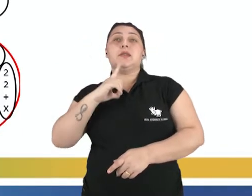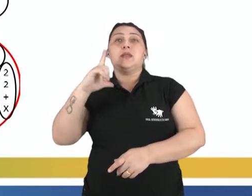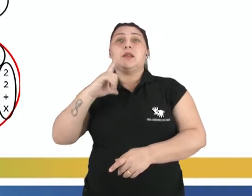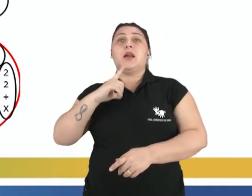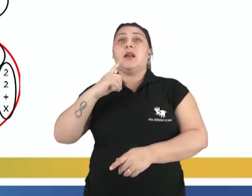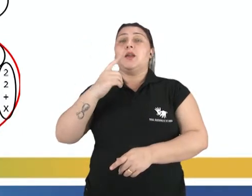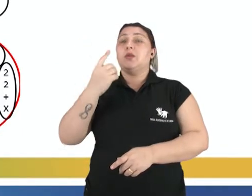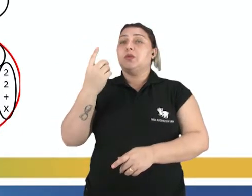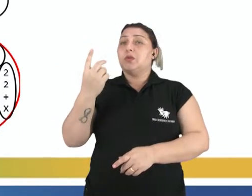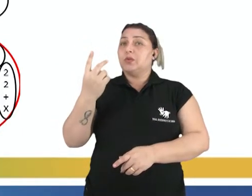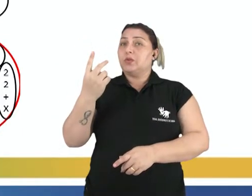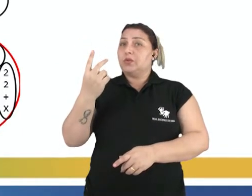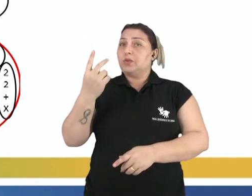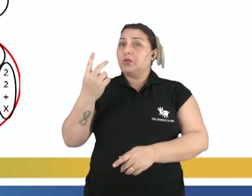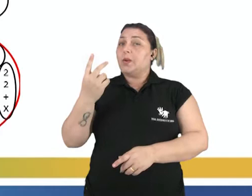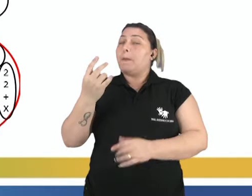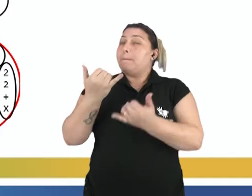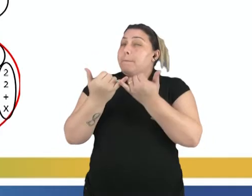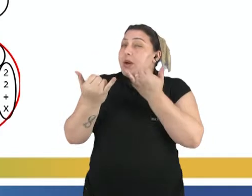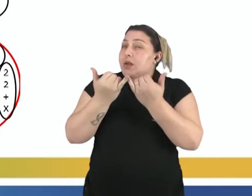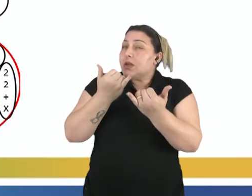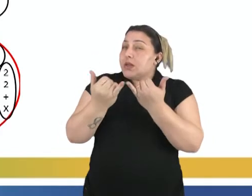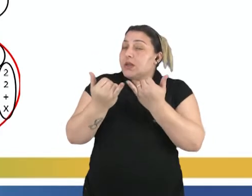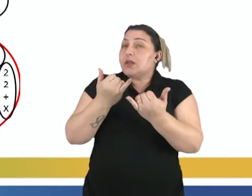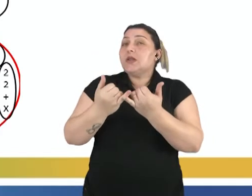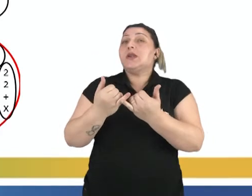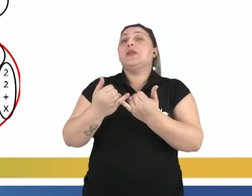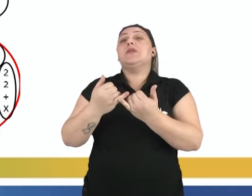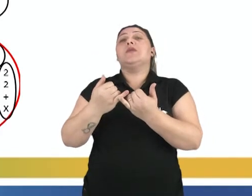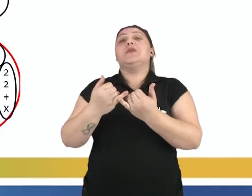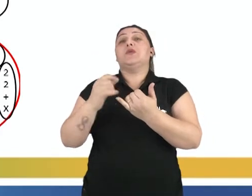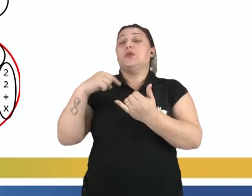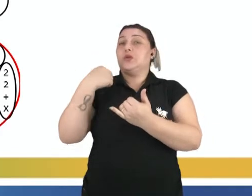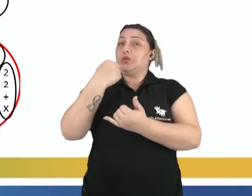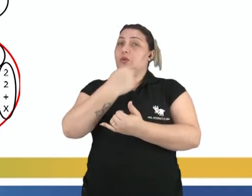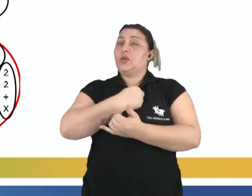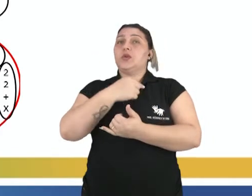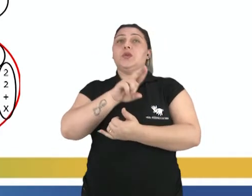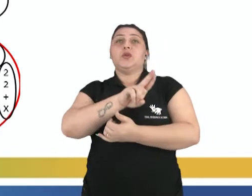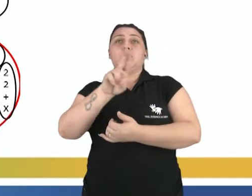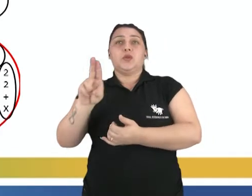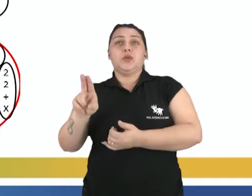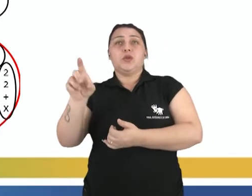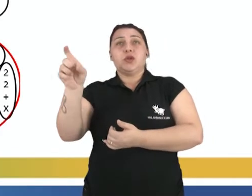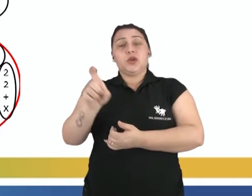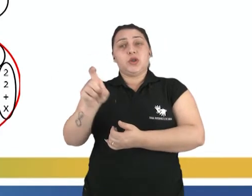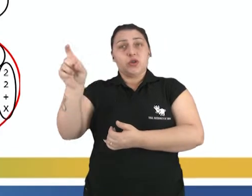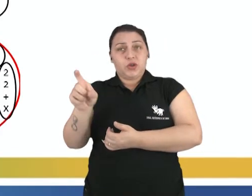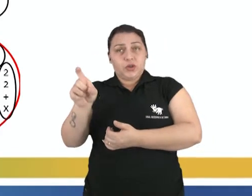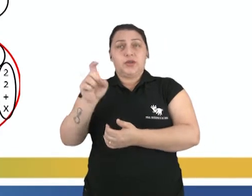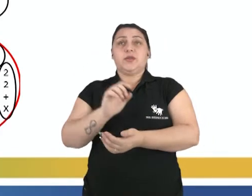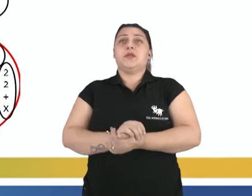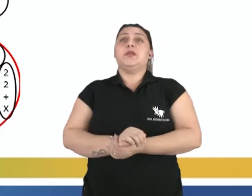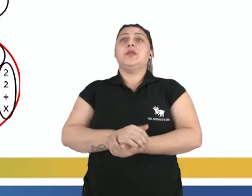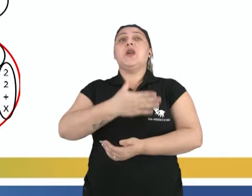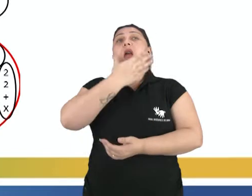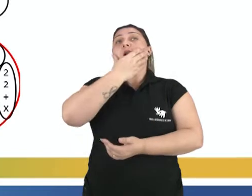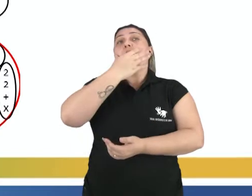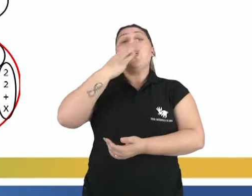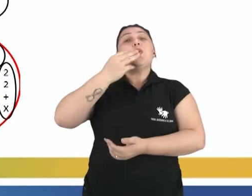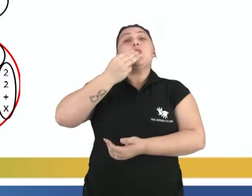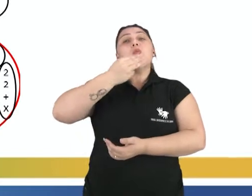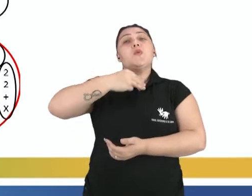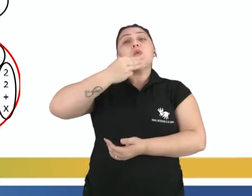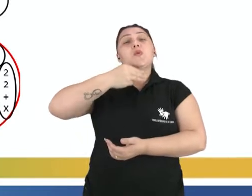de cromossomos sexuais idênticos, que no caso de nós seres humanos nós chamamos de XX, e nos machos